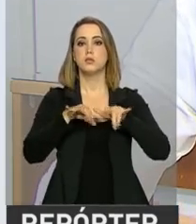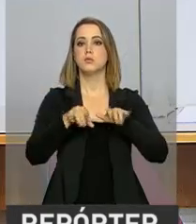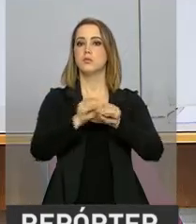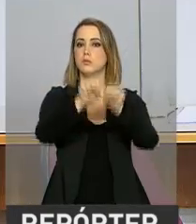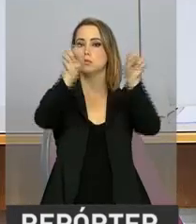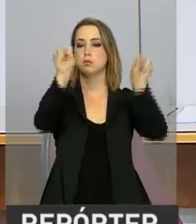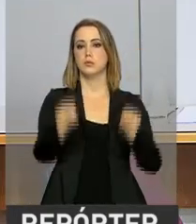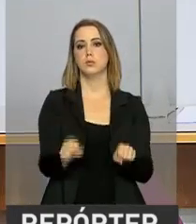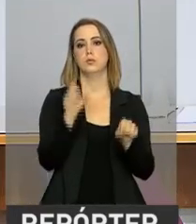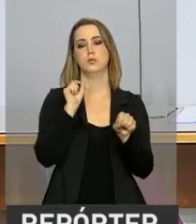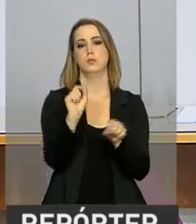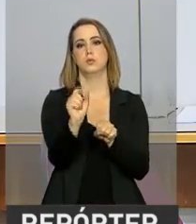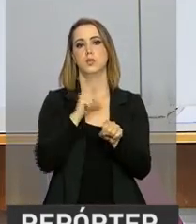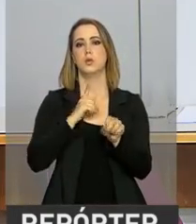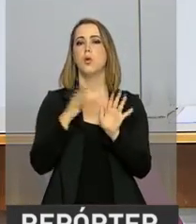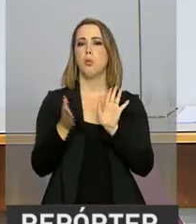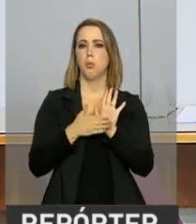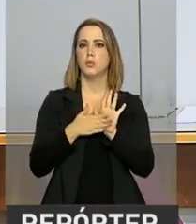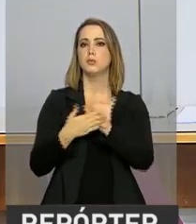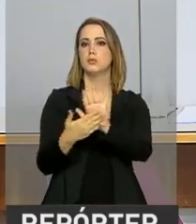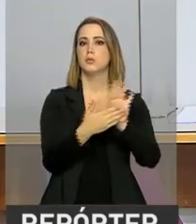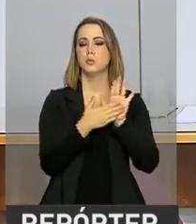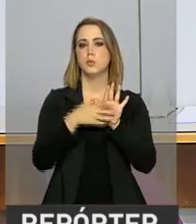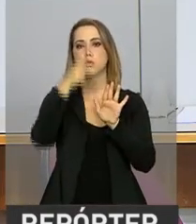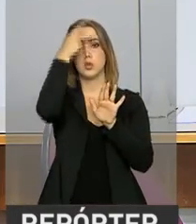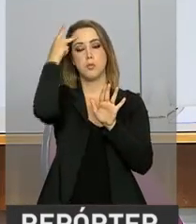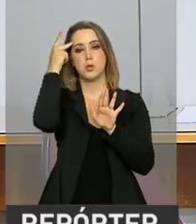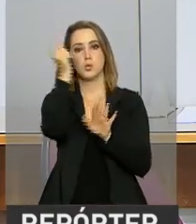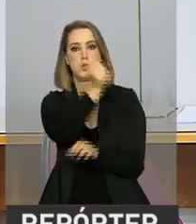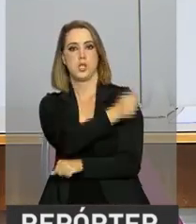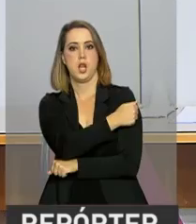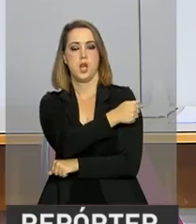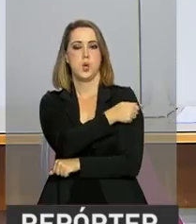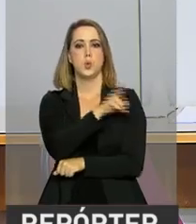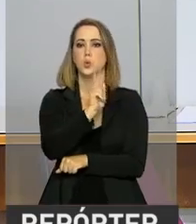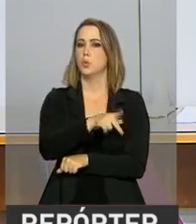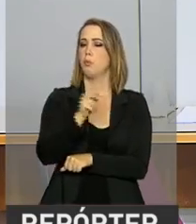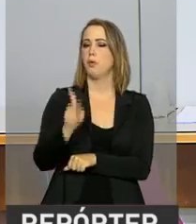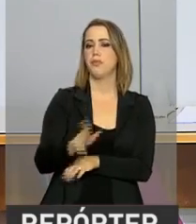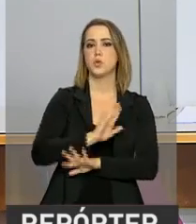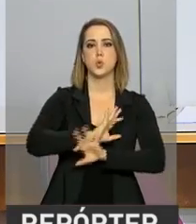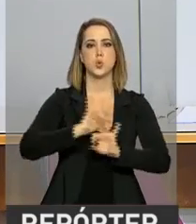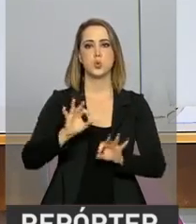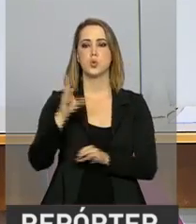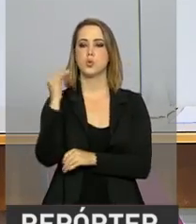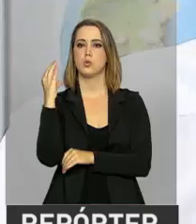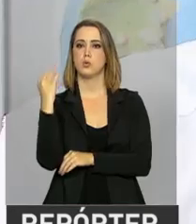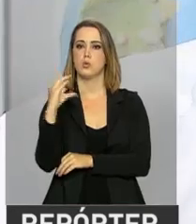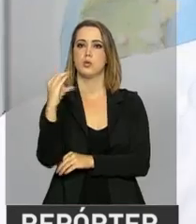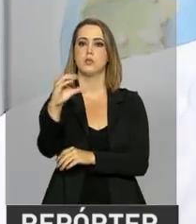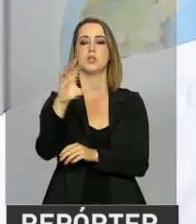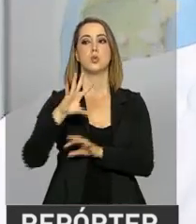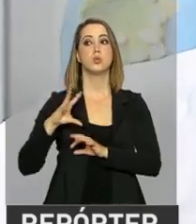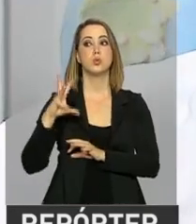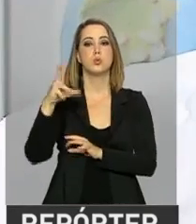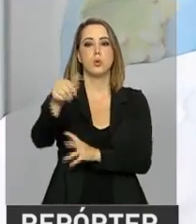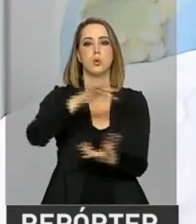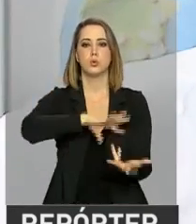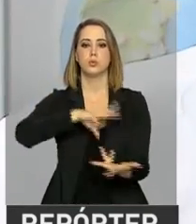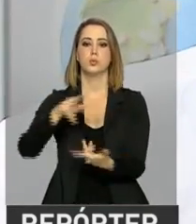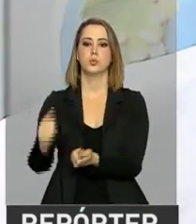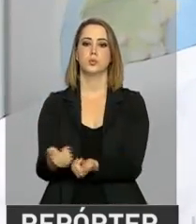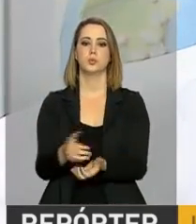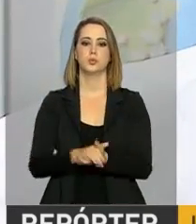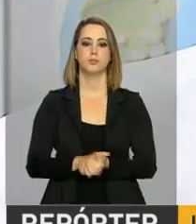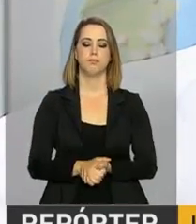vão ficar à disposição de acadêmicos interessados e cientistas do mundo inteiro a ideia é que